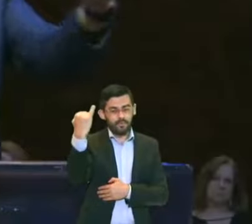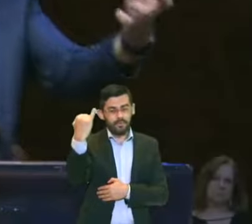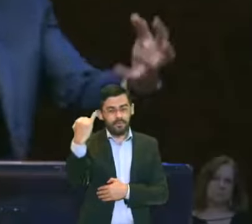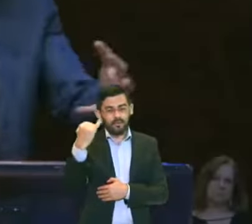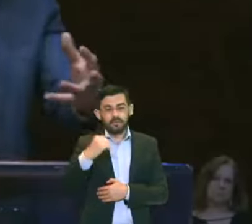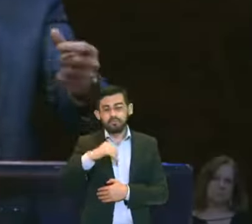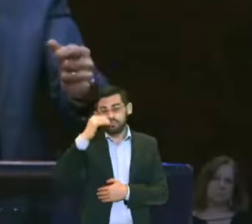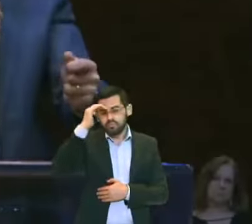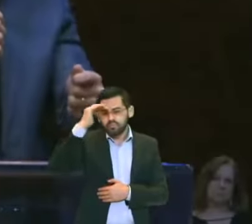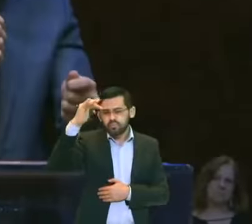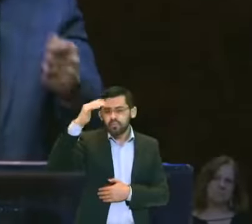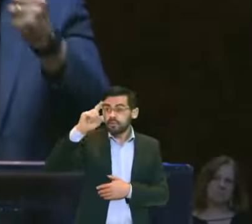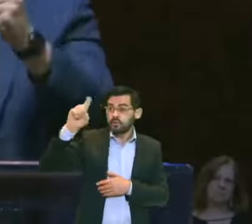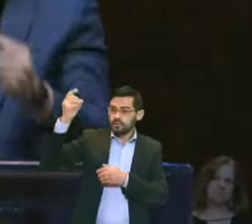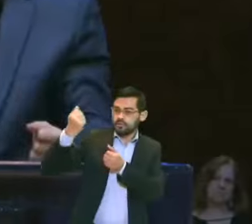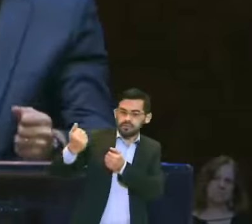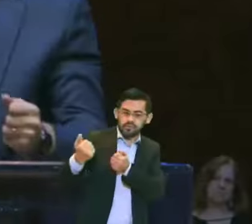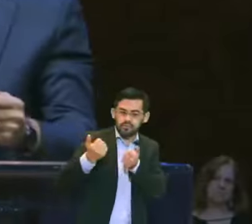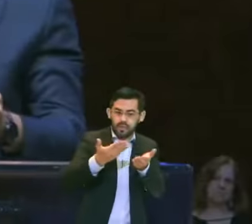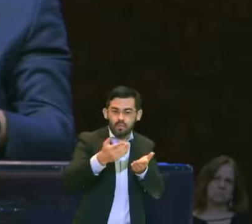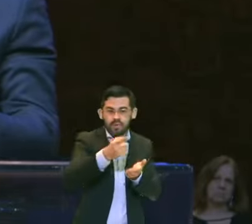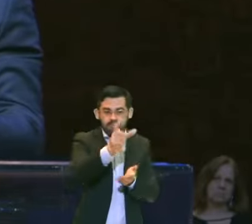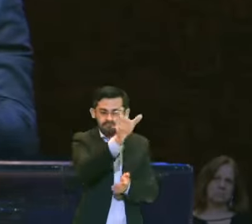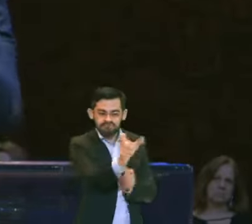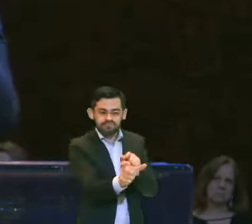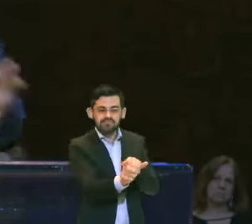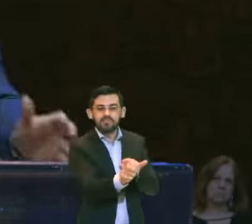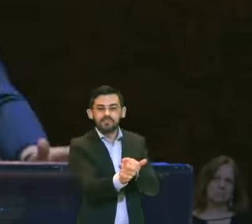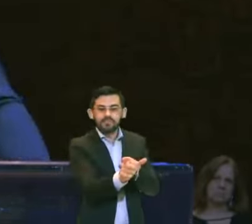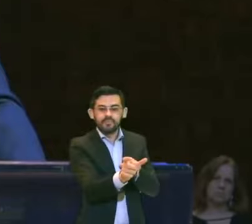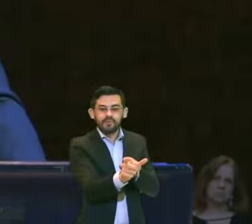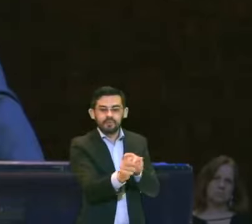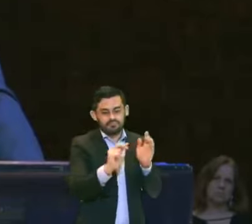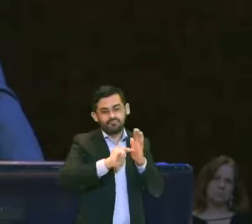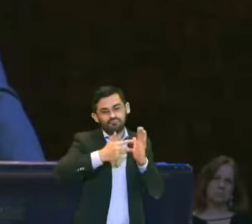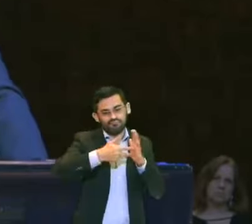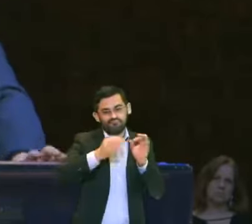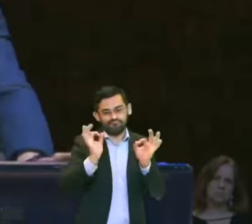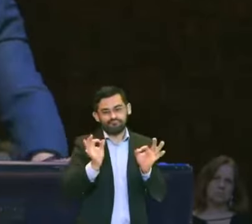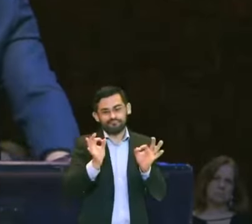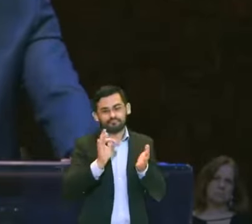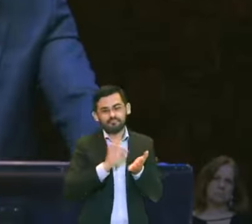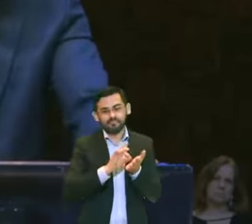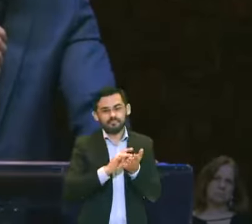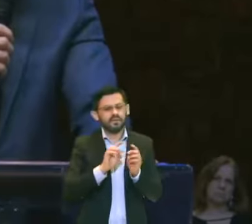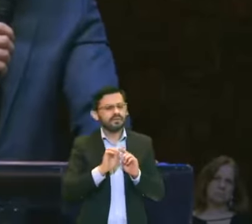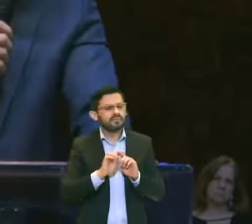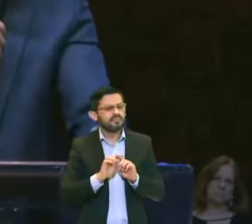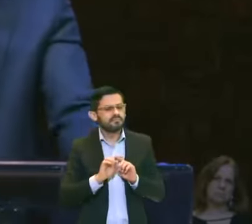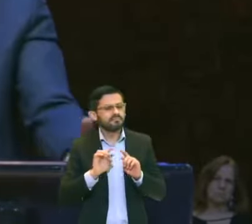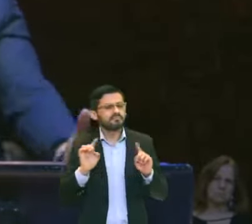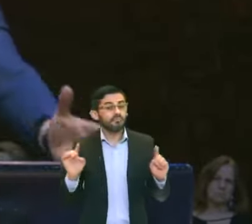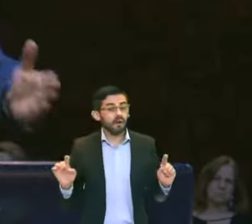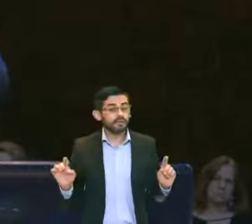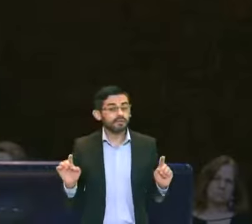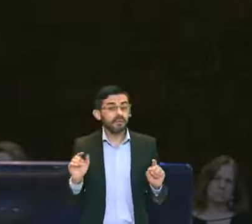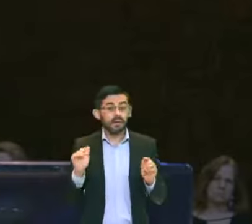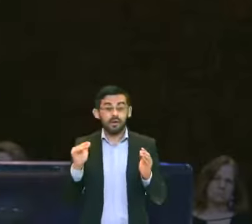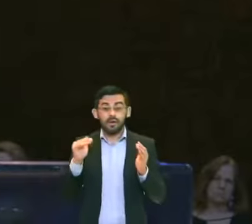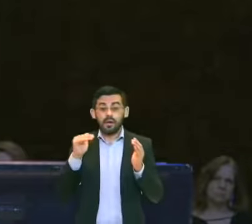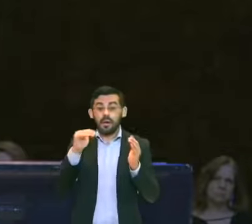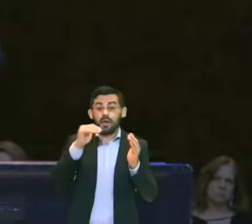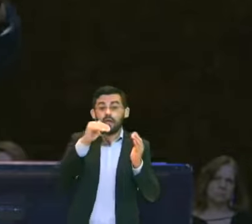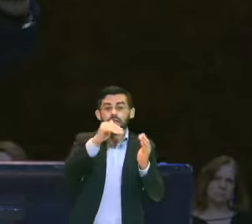que os sonhos que Deus traz a José querem dizer. Mas olha que interessante, até que ele vire